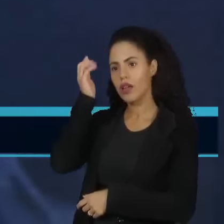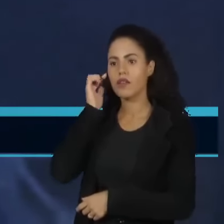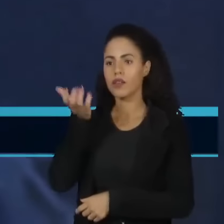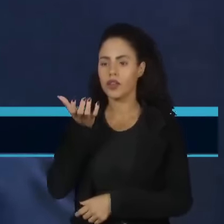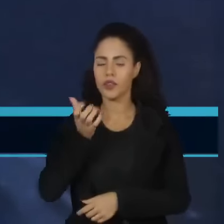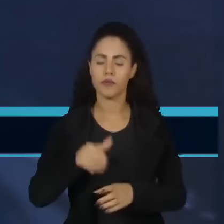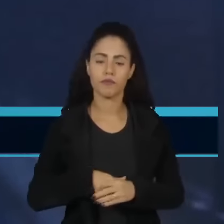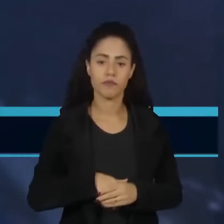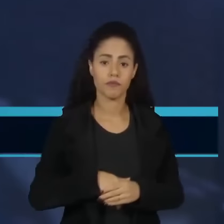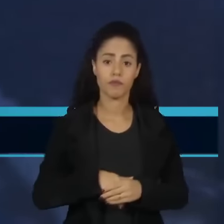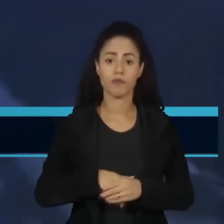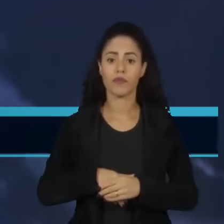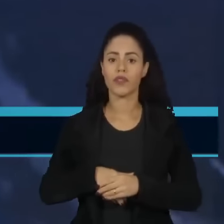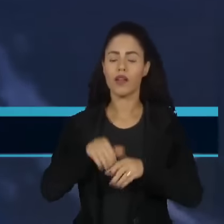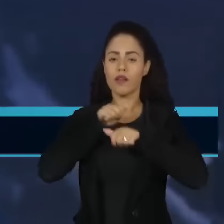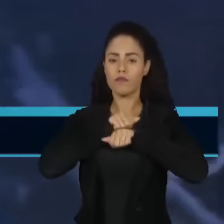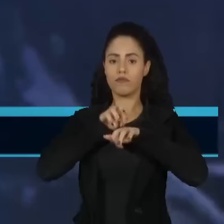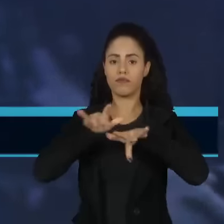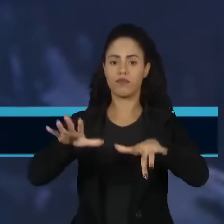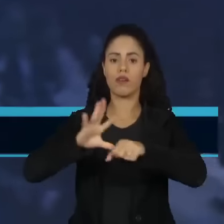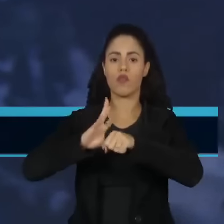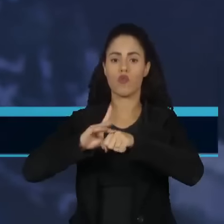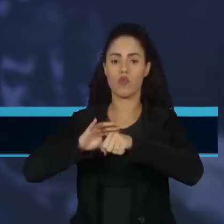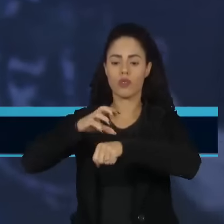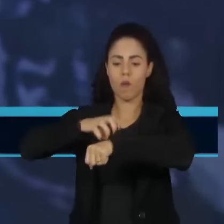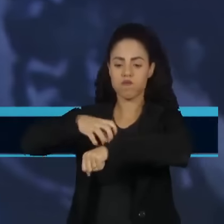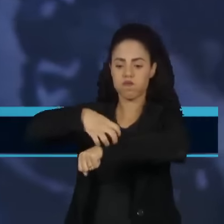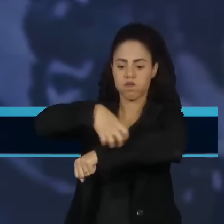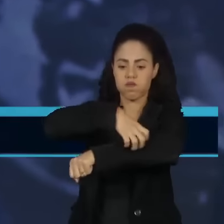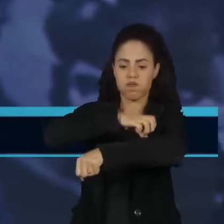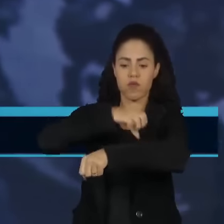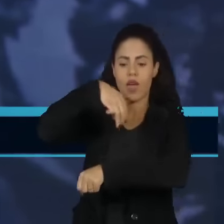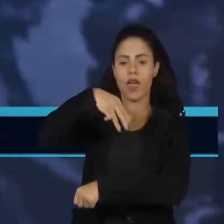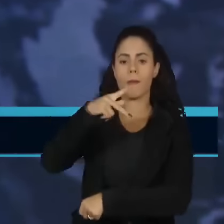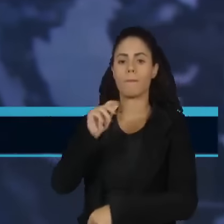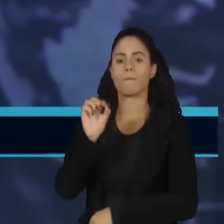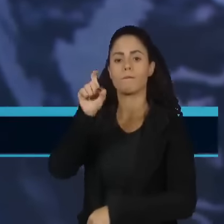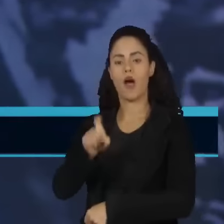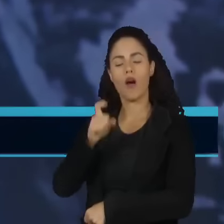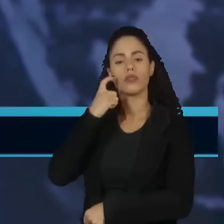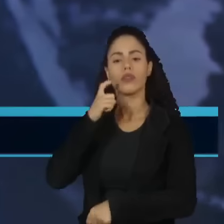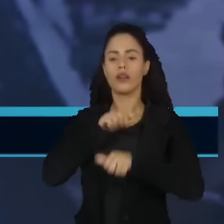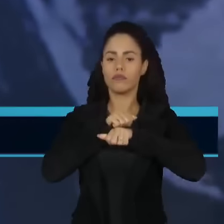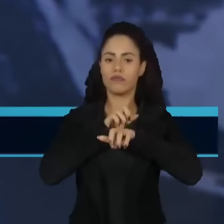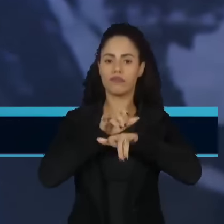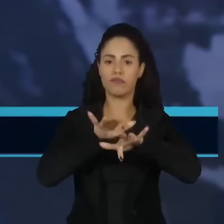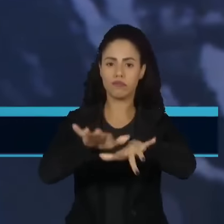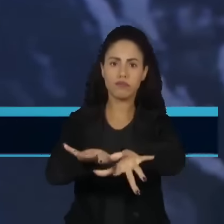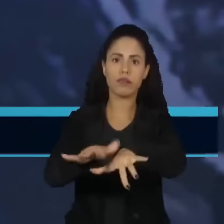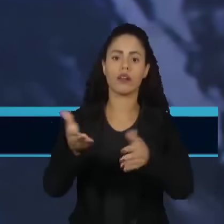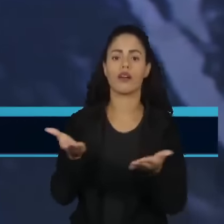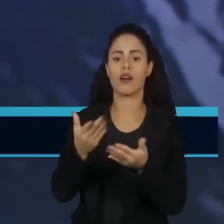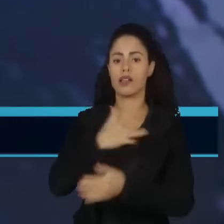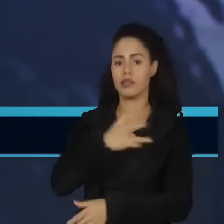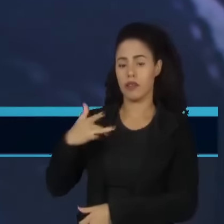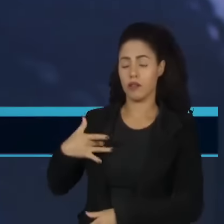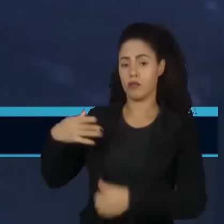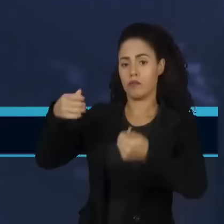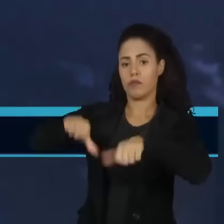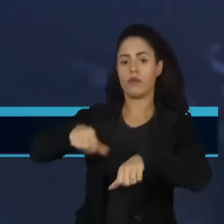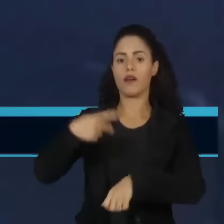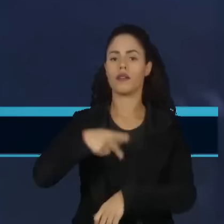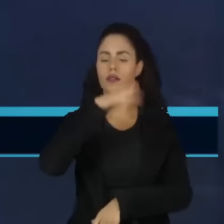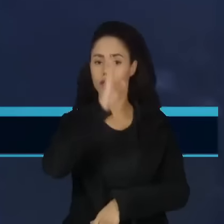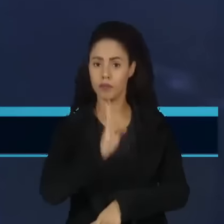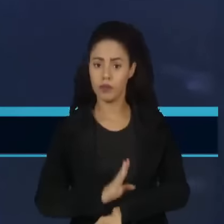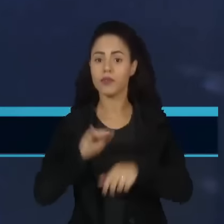e o surto de casos da mipox pelo mundo é mais um sinal de alerta para o impacto da destruição da natureza na saúde humana aqui no